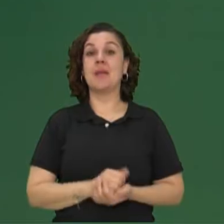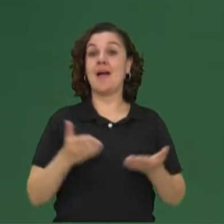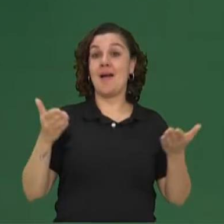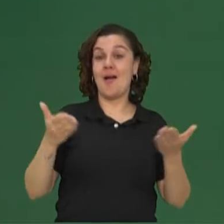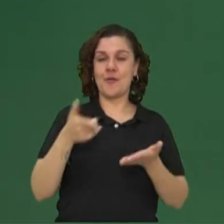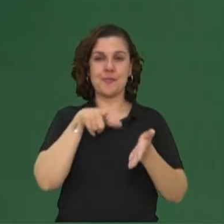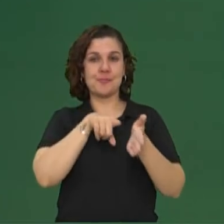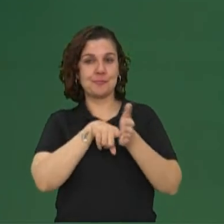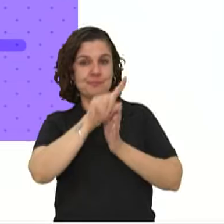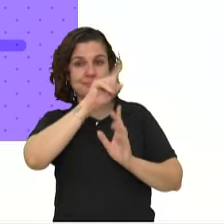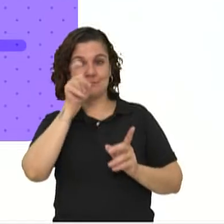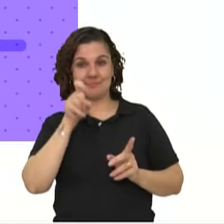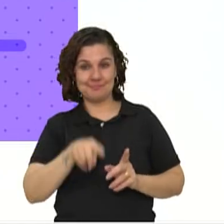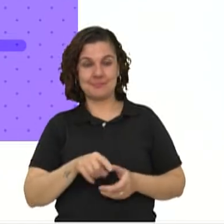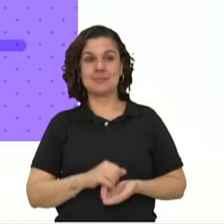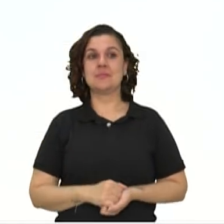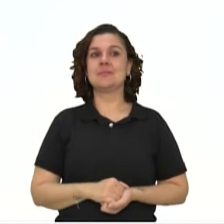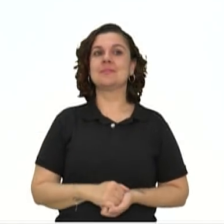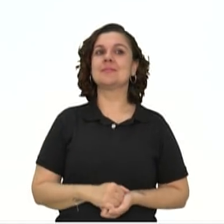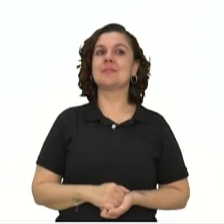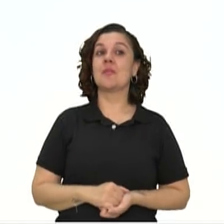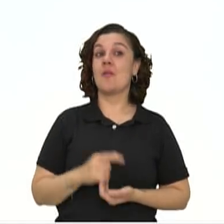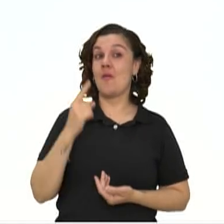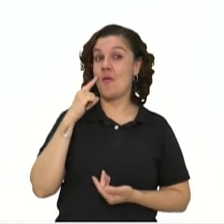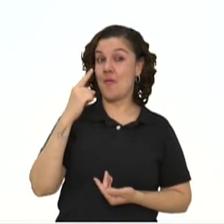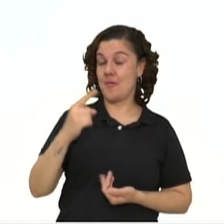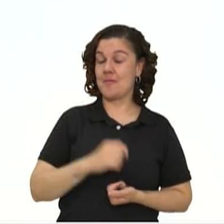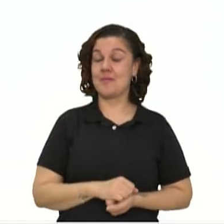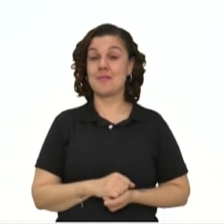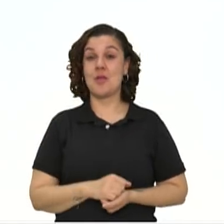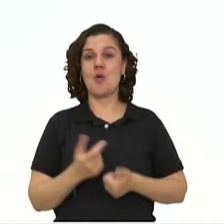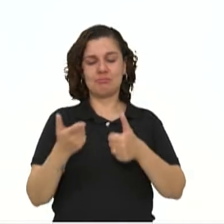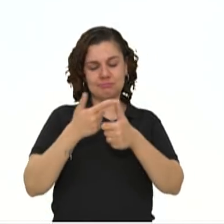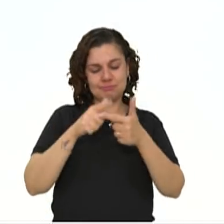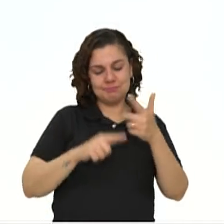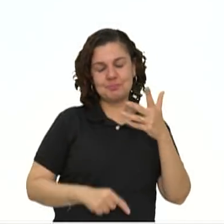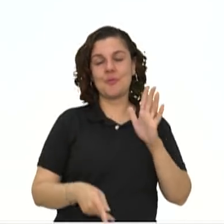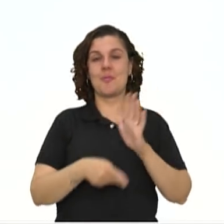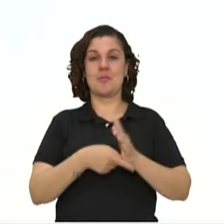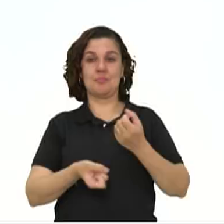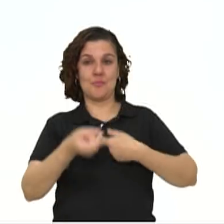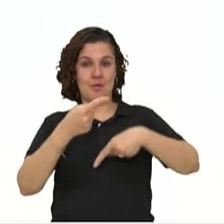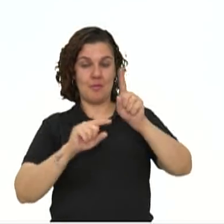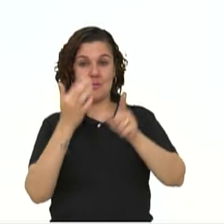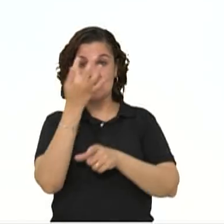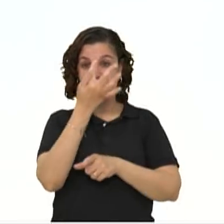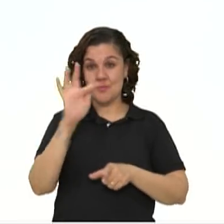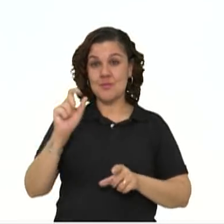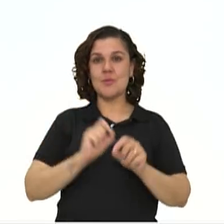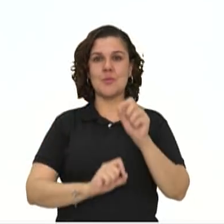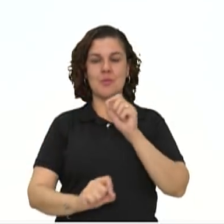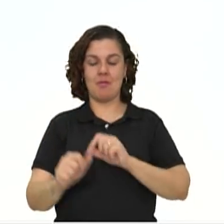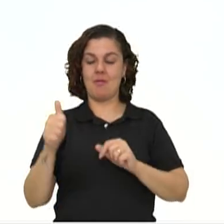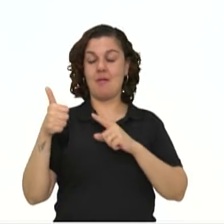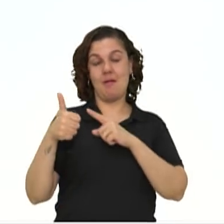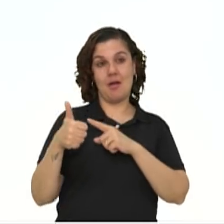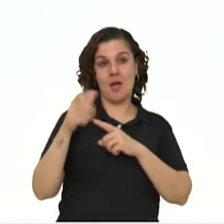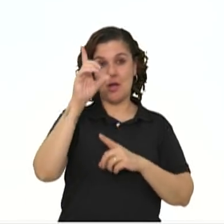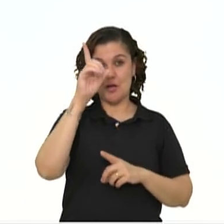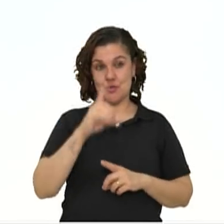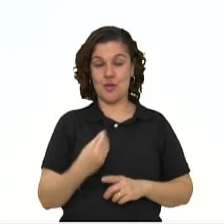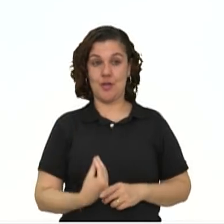Então vamos agora ao quiz. São princípios da Revolução Francesa: direito à vida,